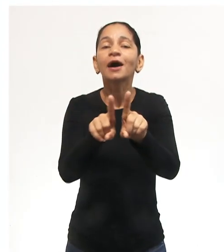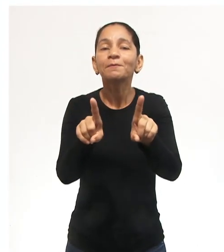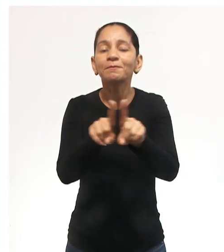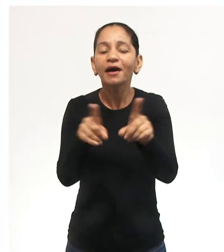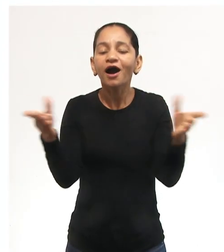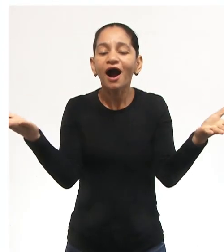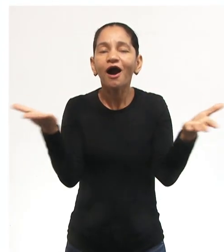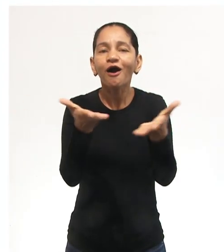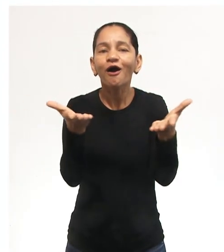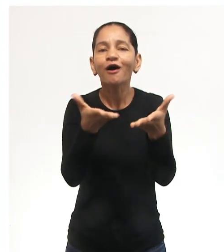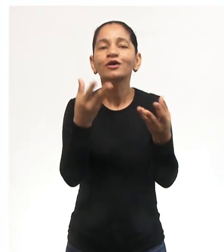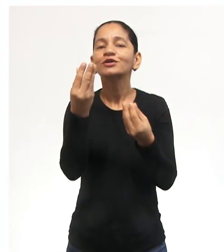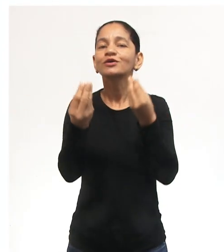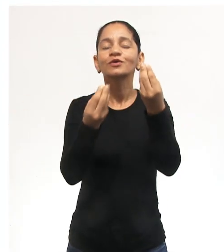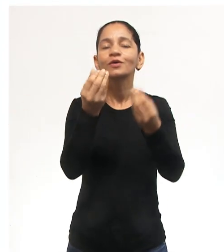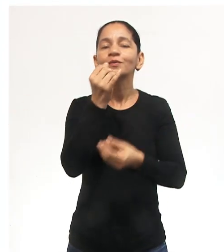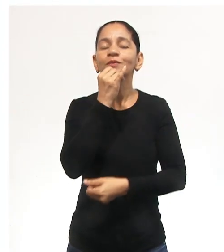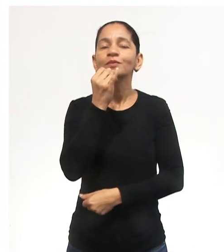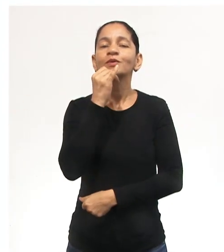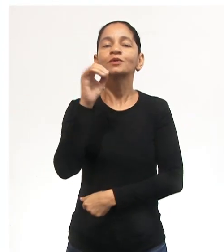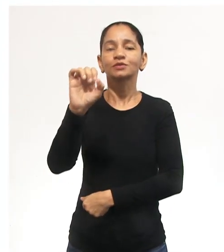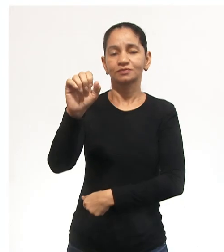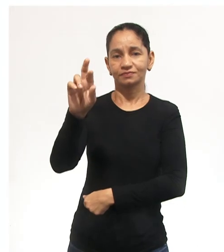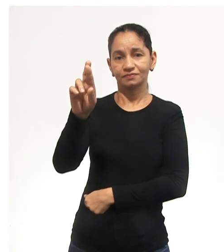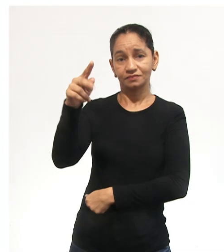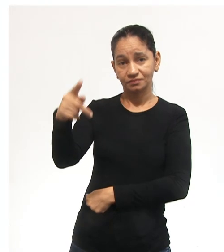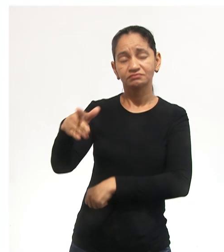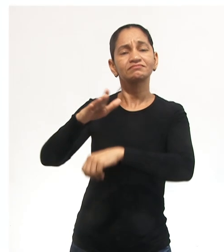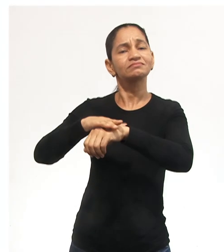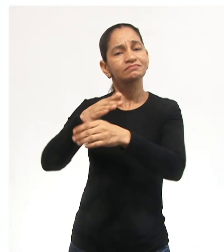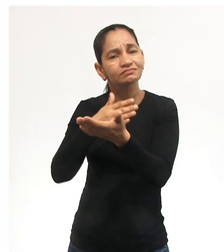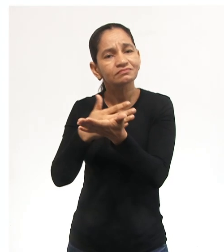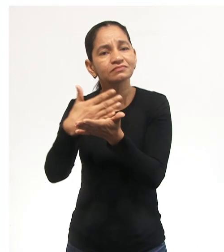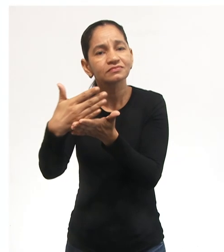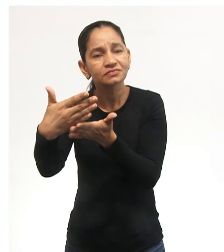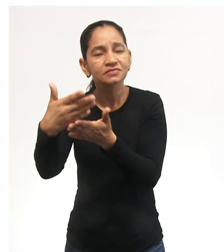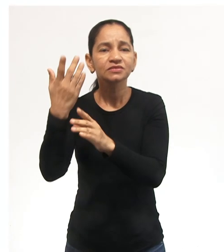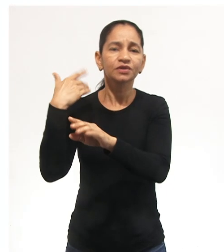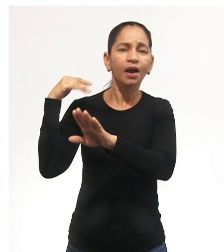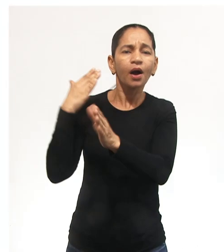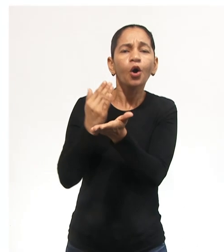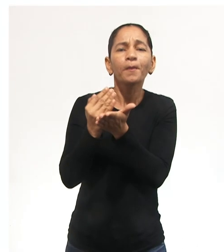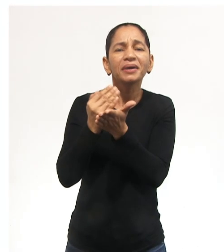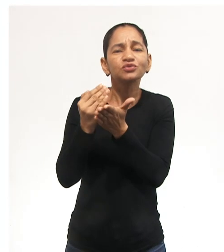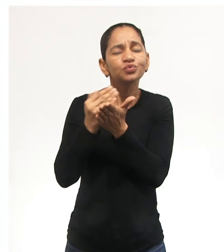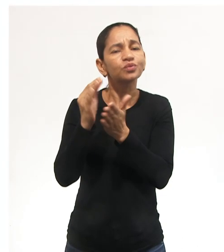Enterprise Resource Planning, que a gente já comentou em aula anterior.